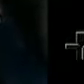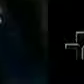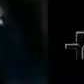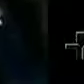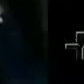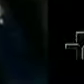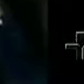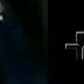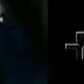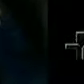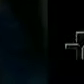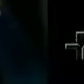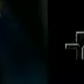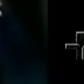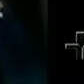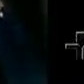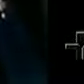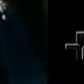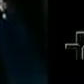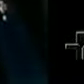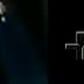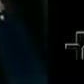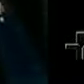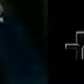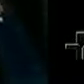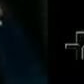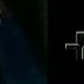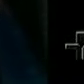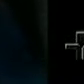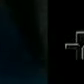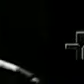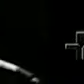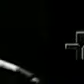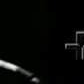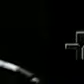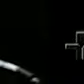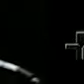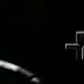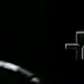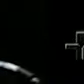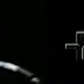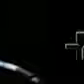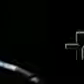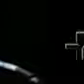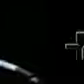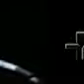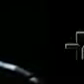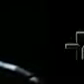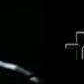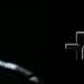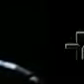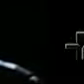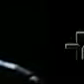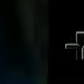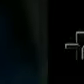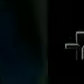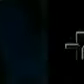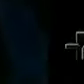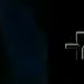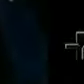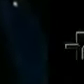tá até chegar quando você não vou perder esse